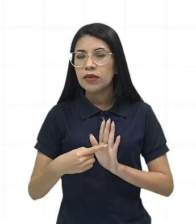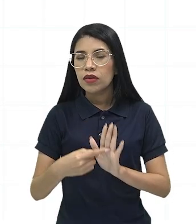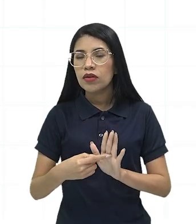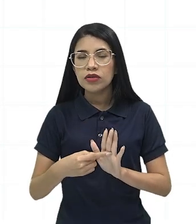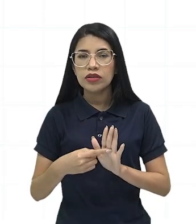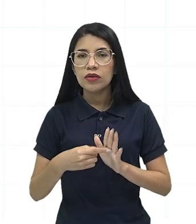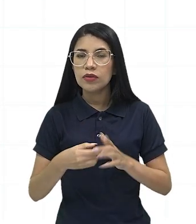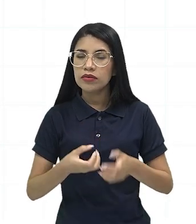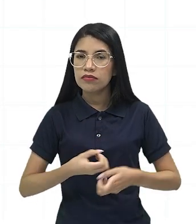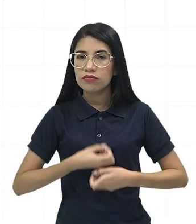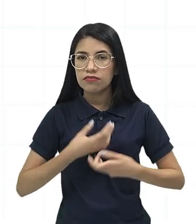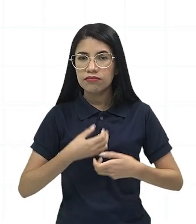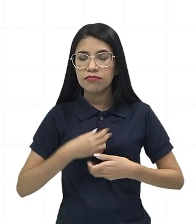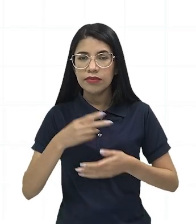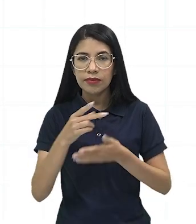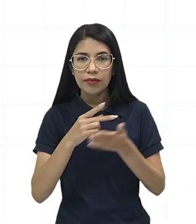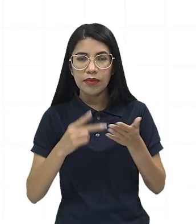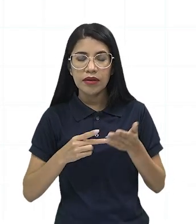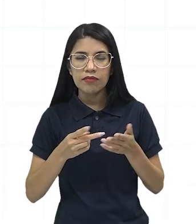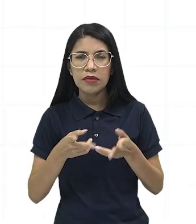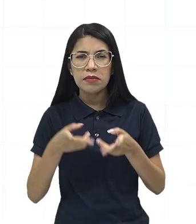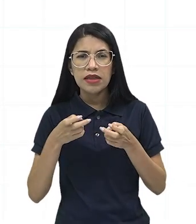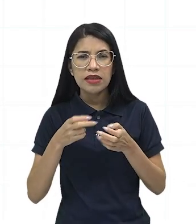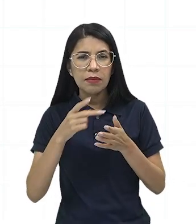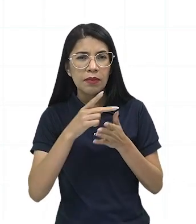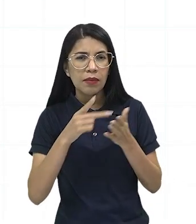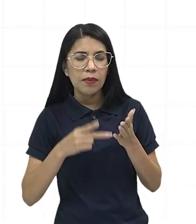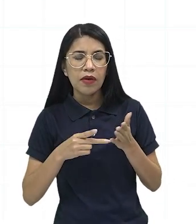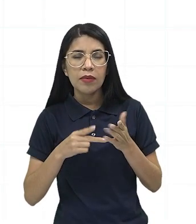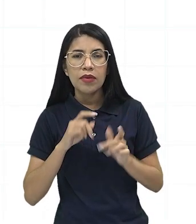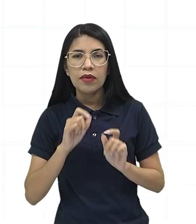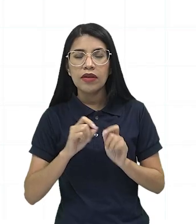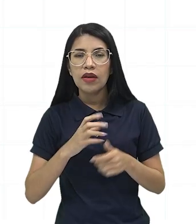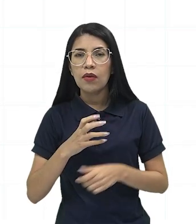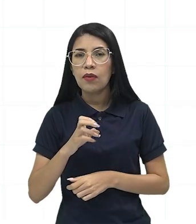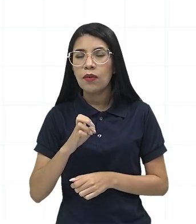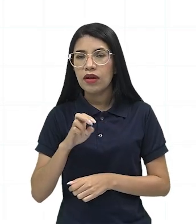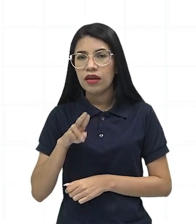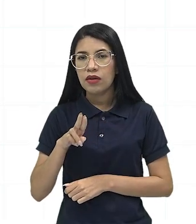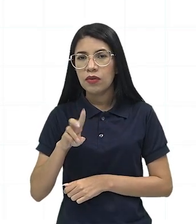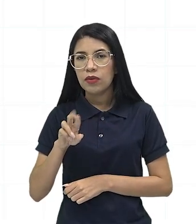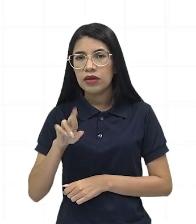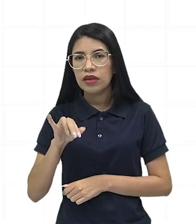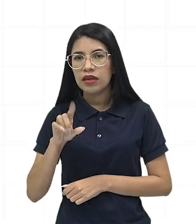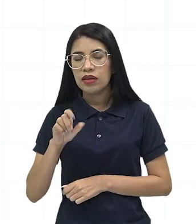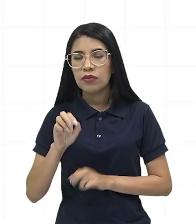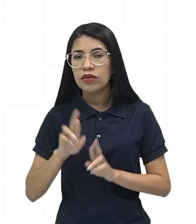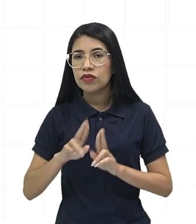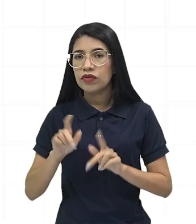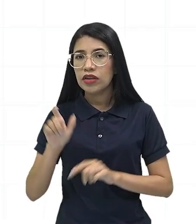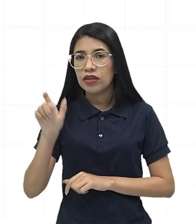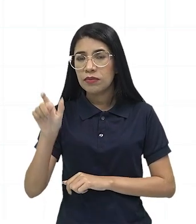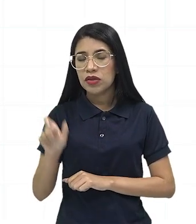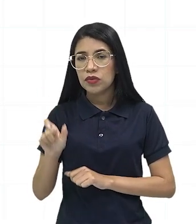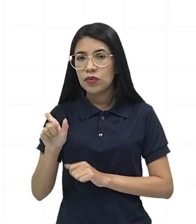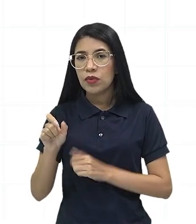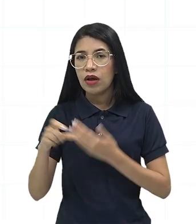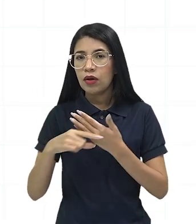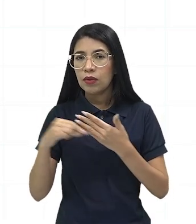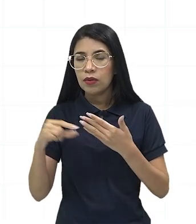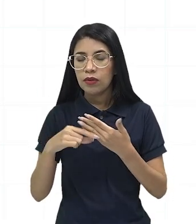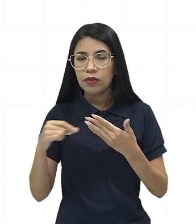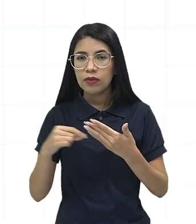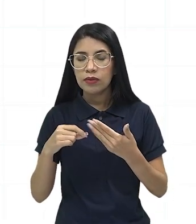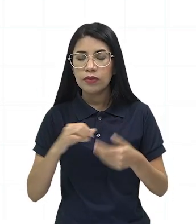Essa voz que você percebe ao ler o poema a gente chama de eu lírico. É diferente do autor. O autor é quem escreve. O eu lírico é aquilo que está